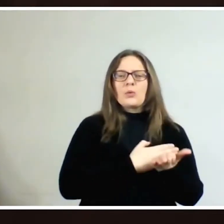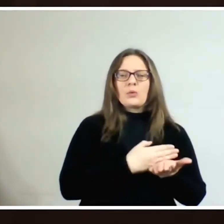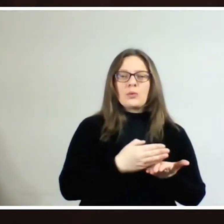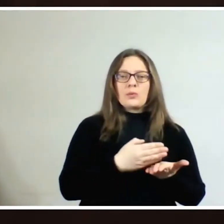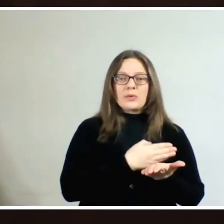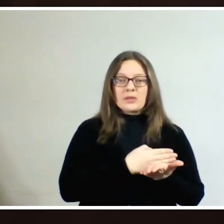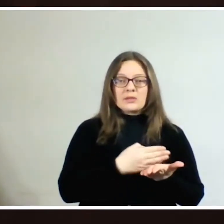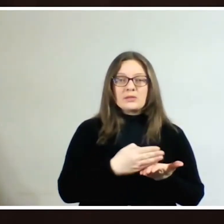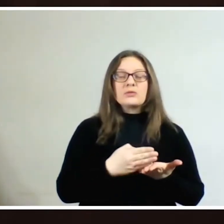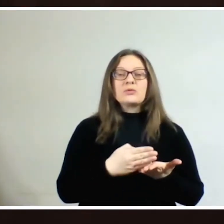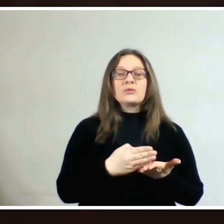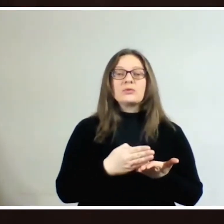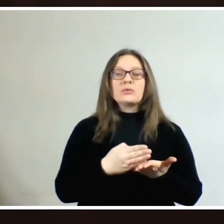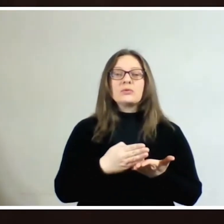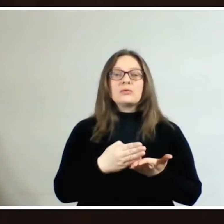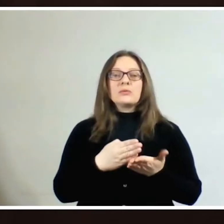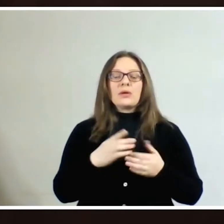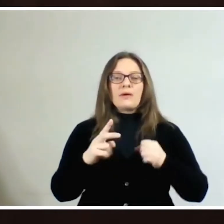o verbo